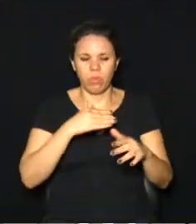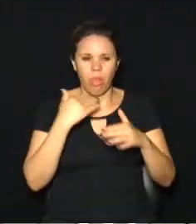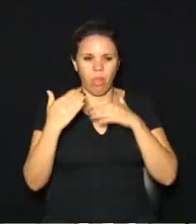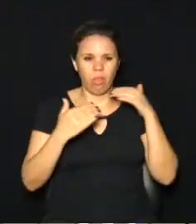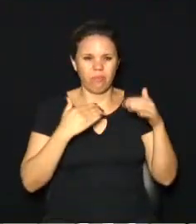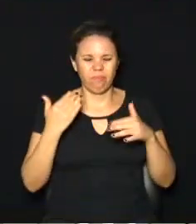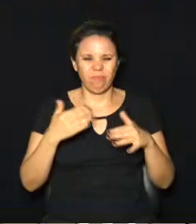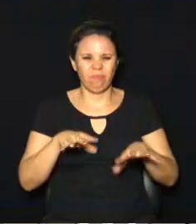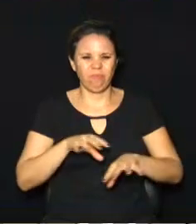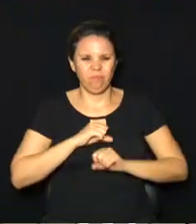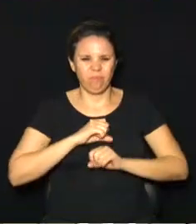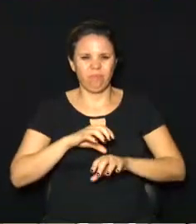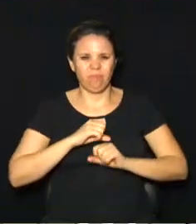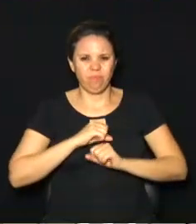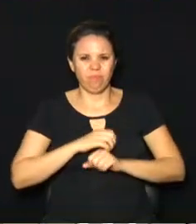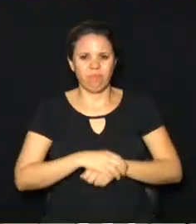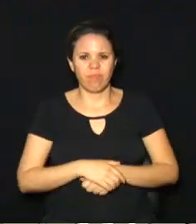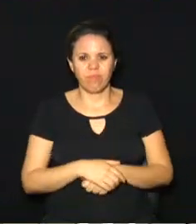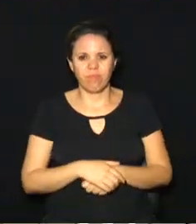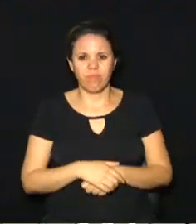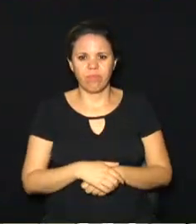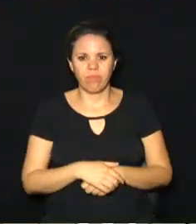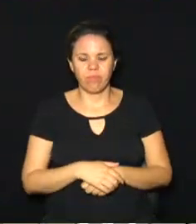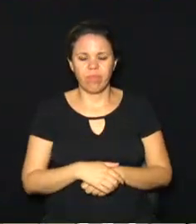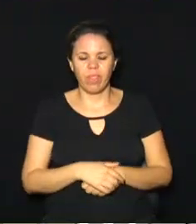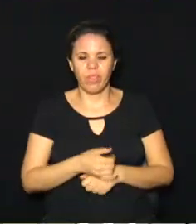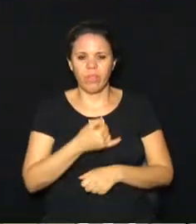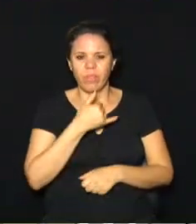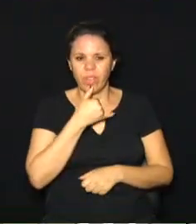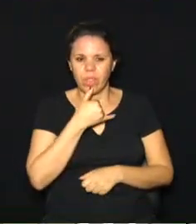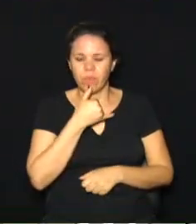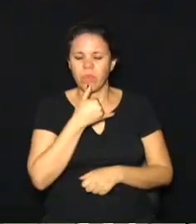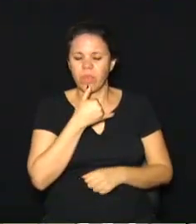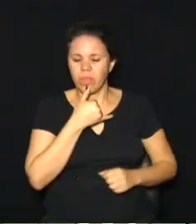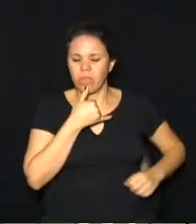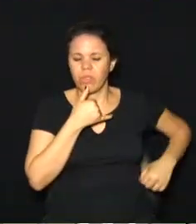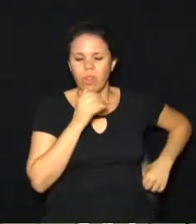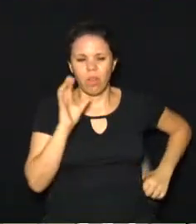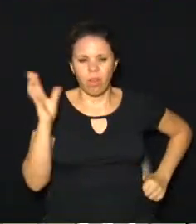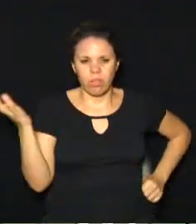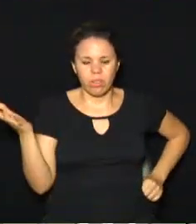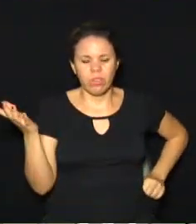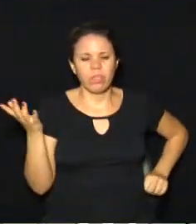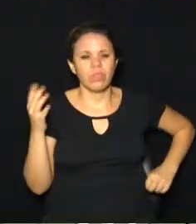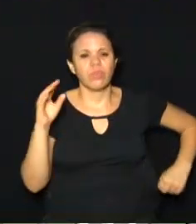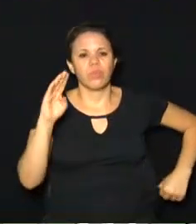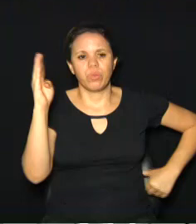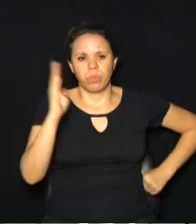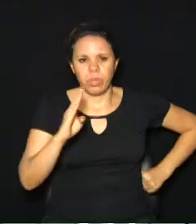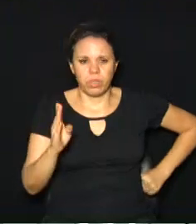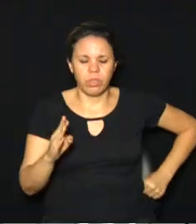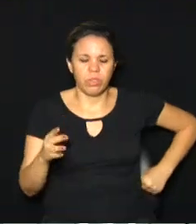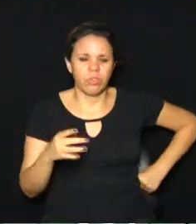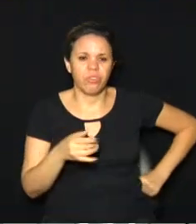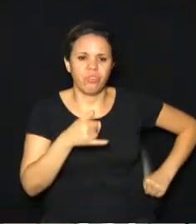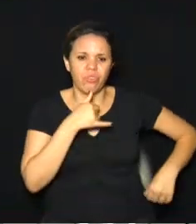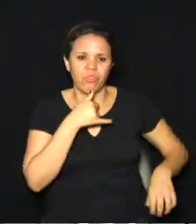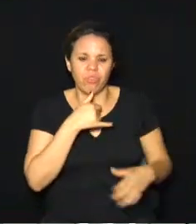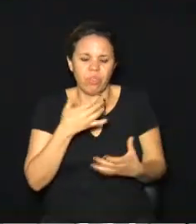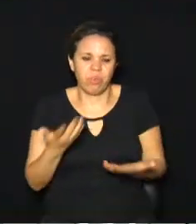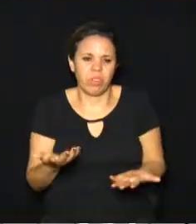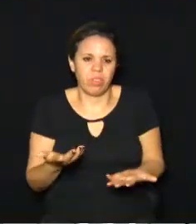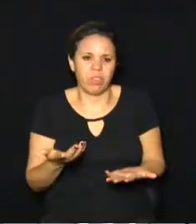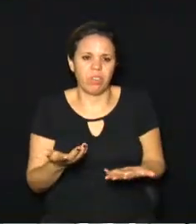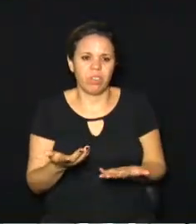mais contaminações. E isso não é à toa, infelizmente, isso tem ocorrido no nosso país e a gente lamenta muito tudo que